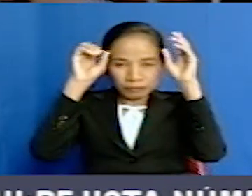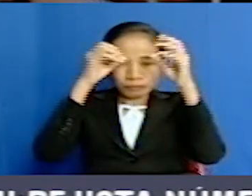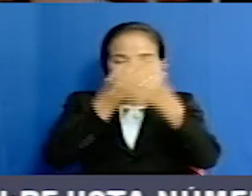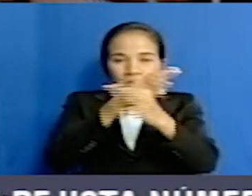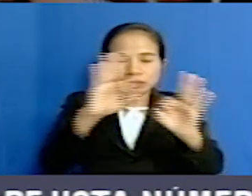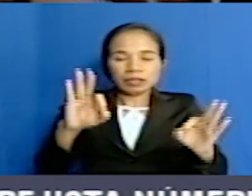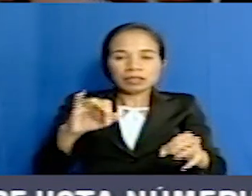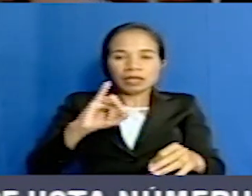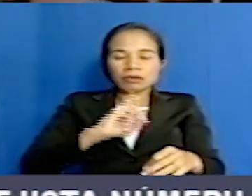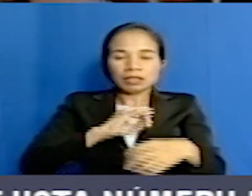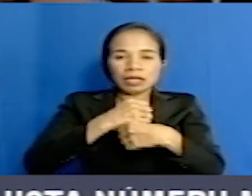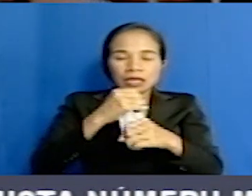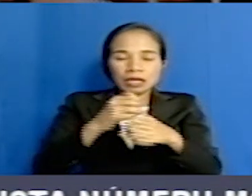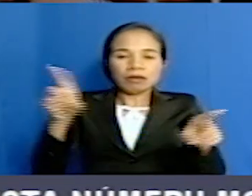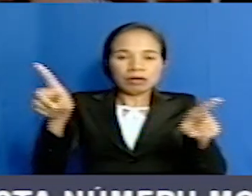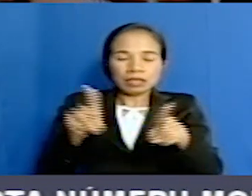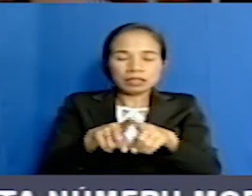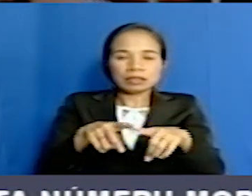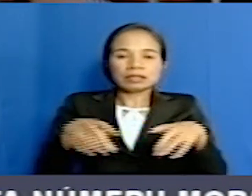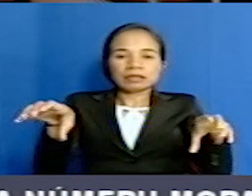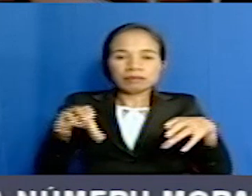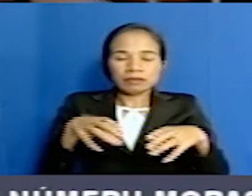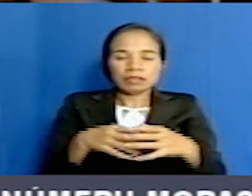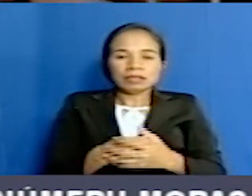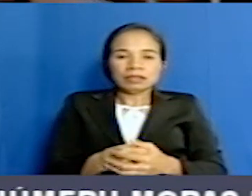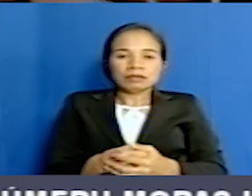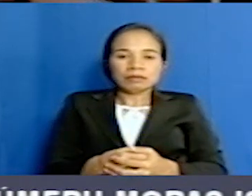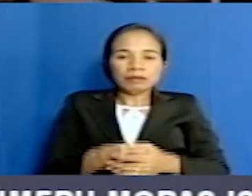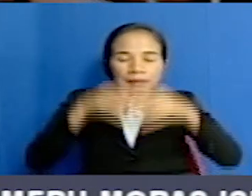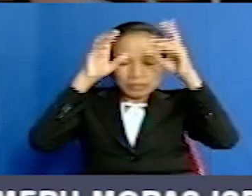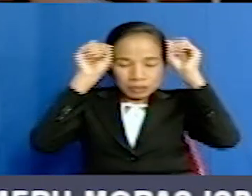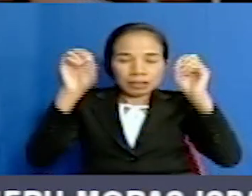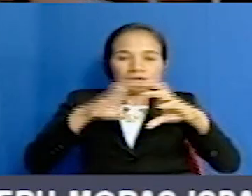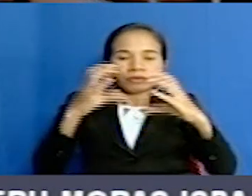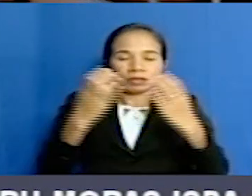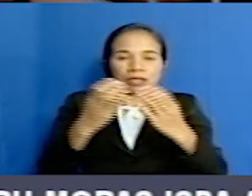hau se dispensa, hau saya hasa dispensadu, hau se une funsang hone sa presidente do Conselho de Imprensa.